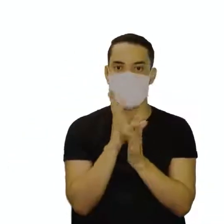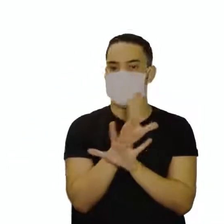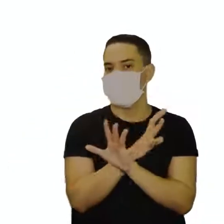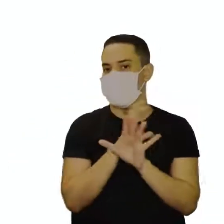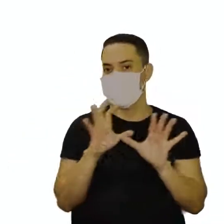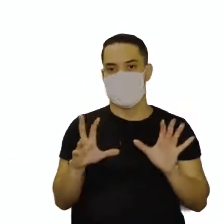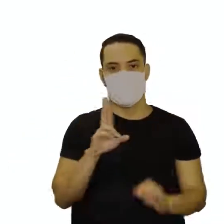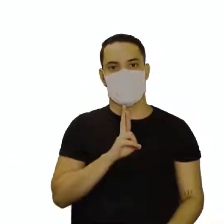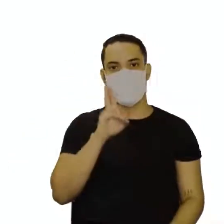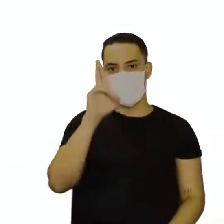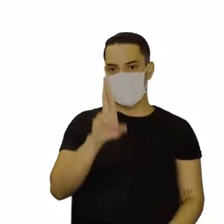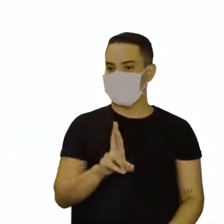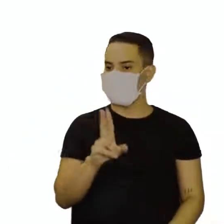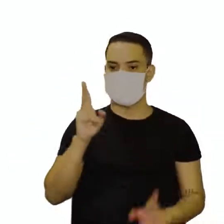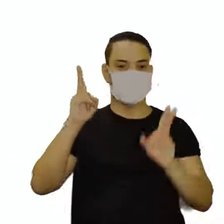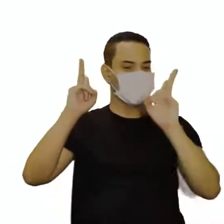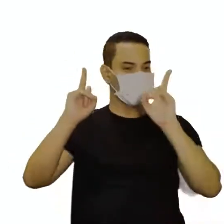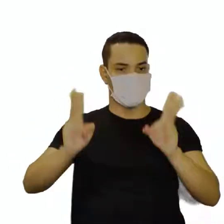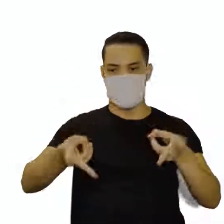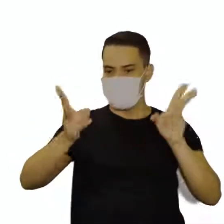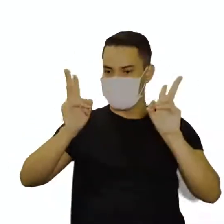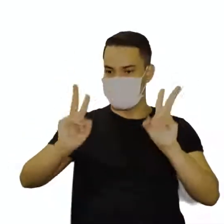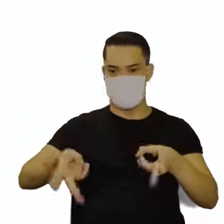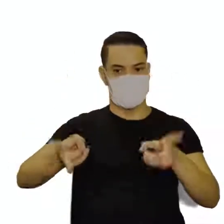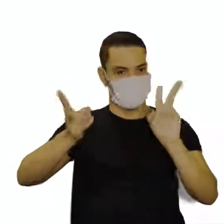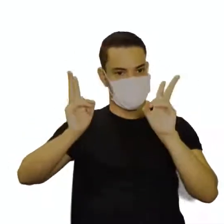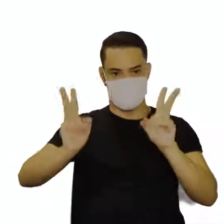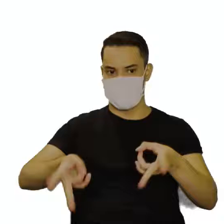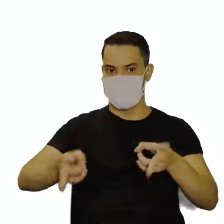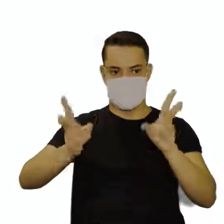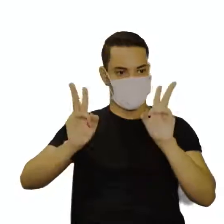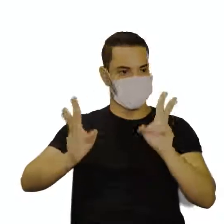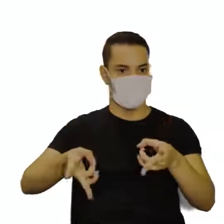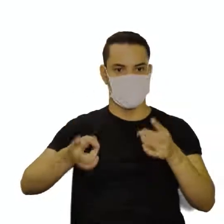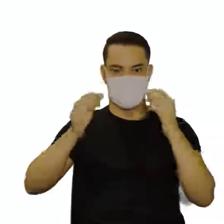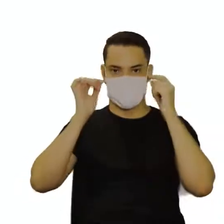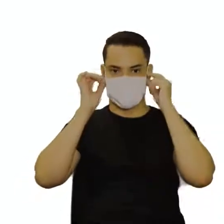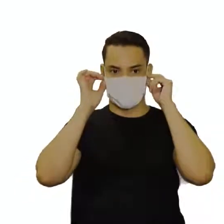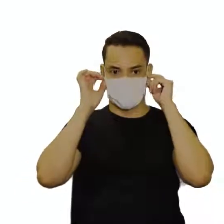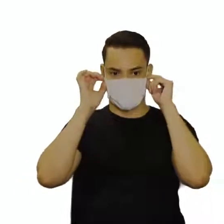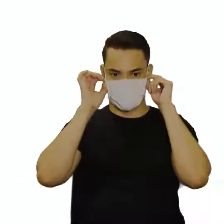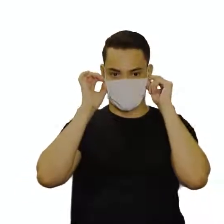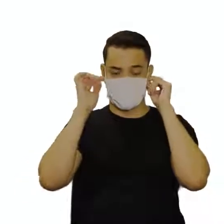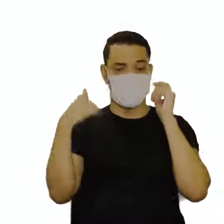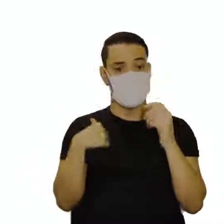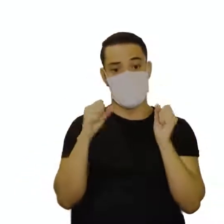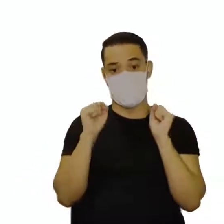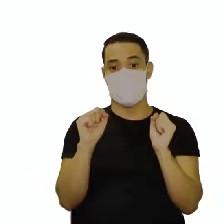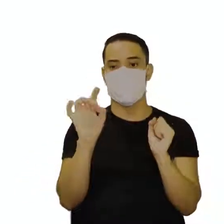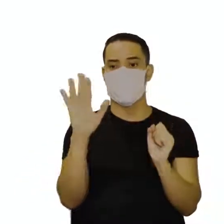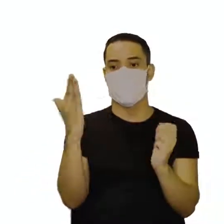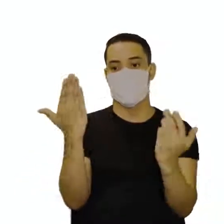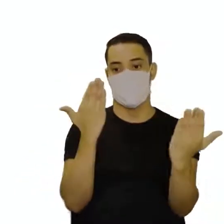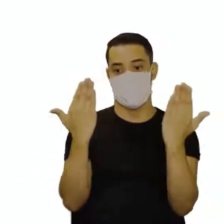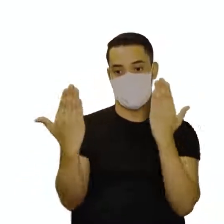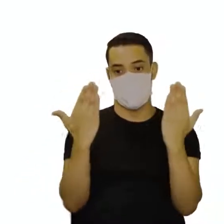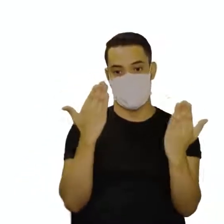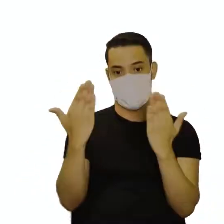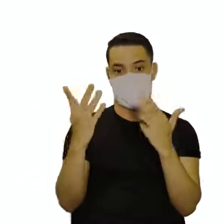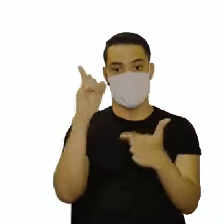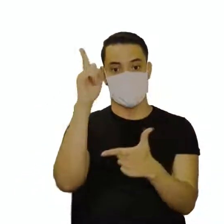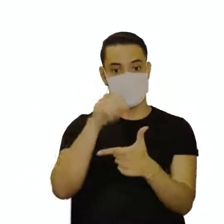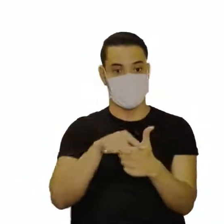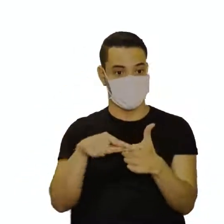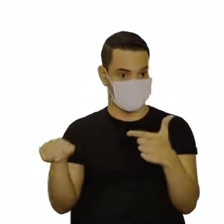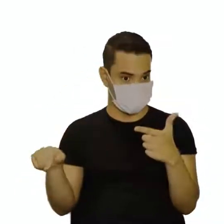mesmo resultado. Sempre o mesmo resultado. Então eu posso simplesmente comparar, sair